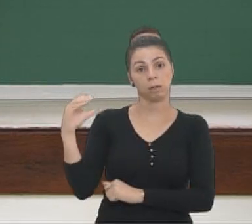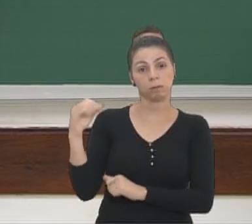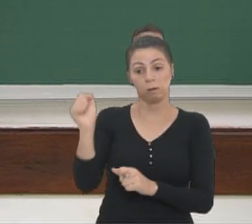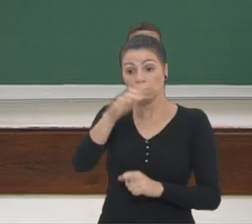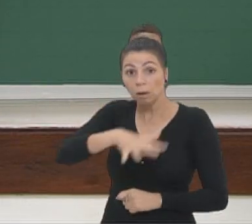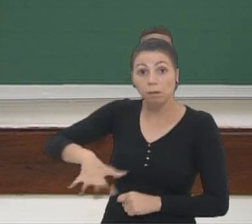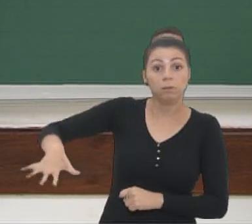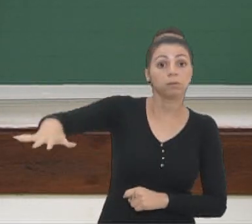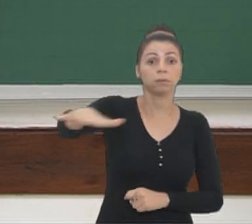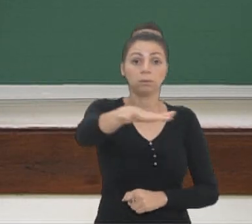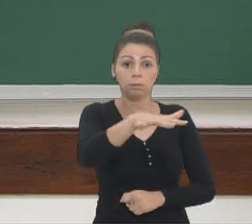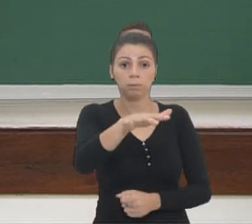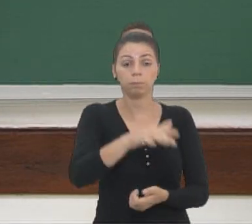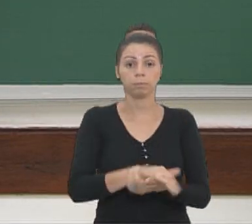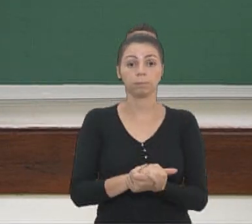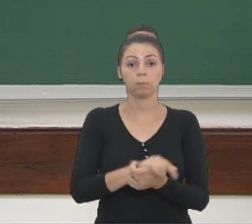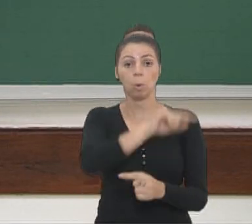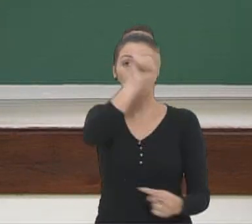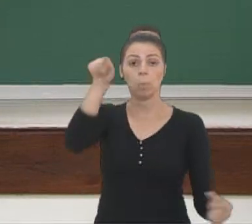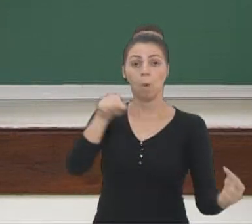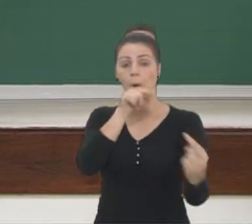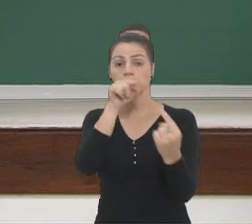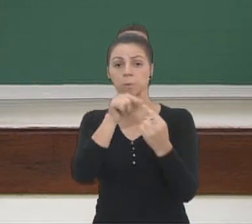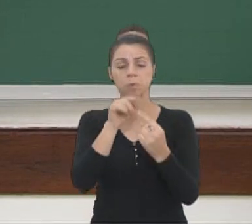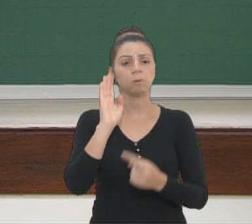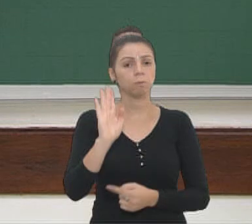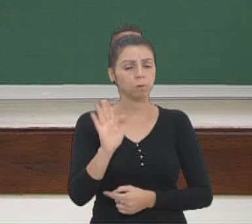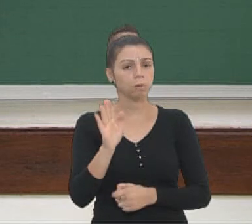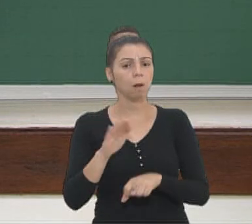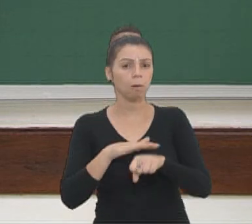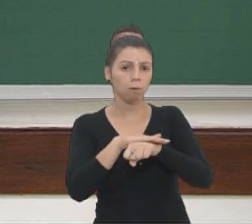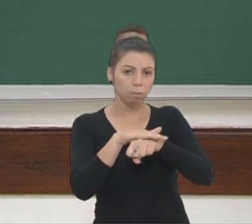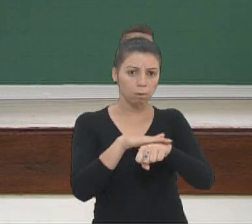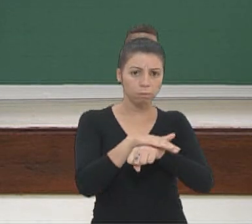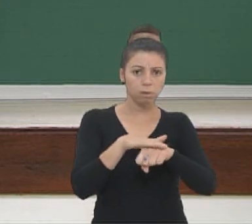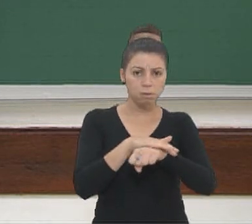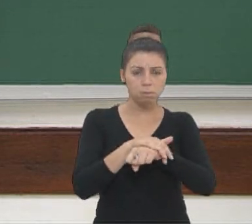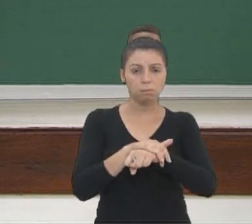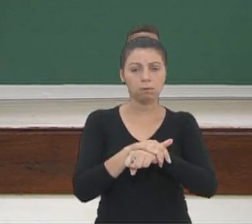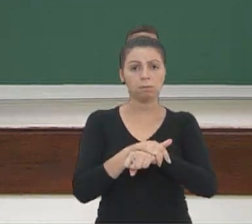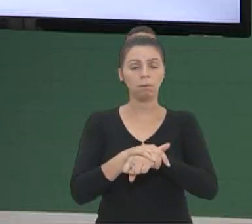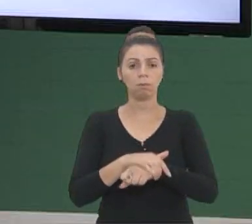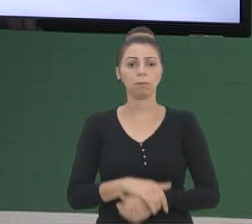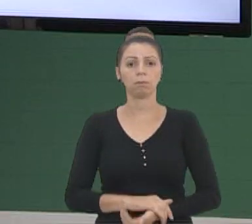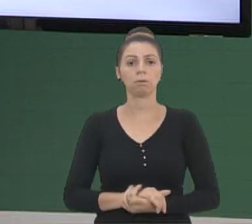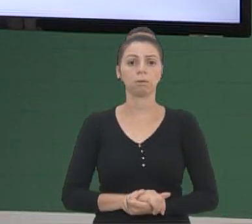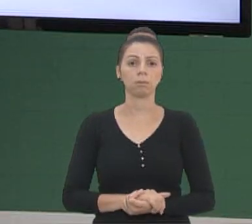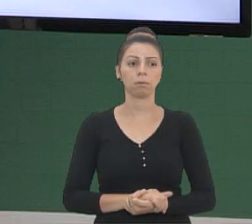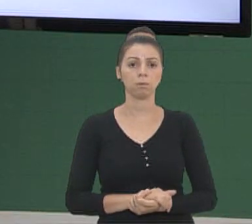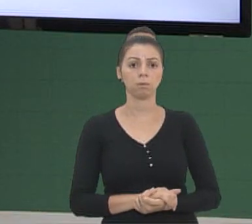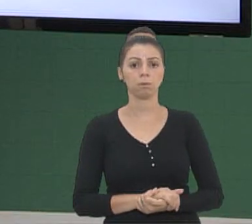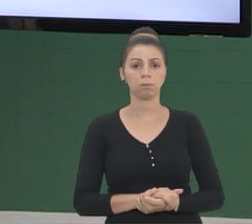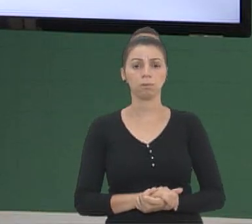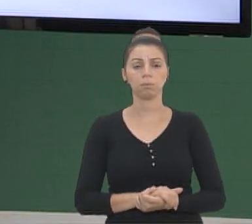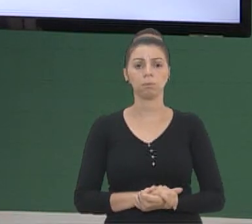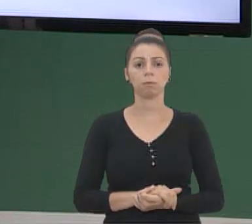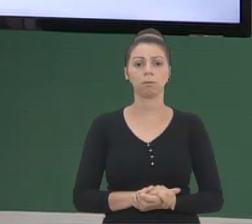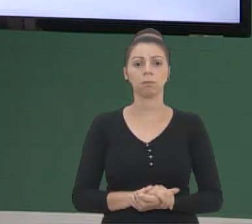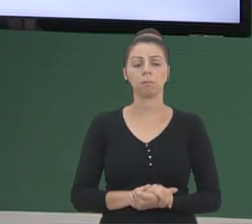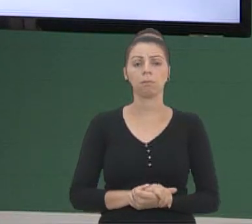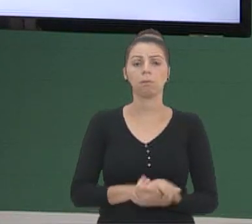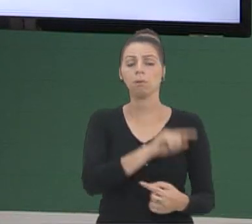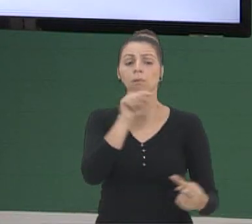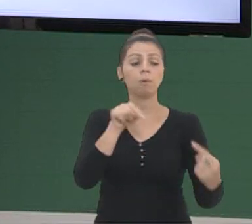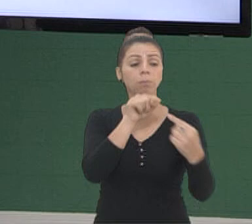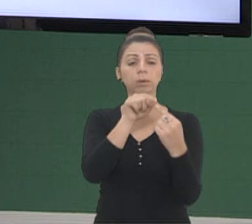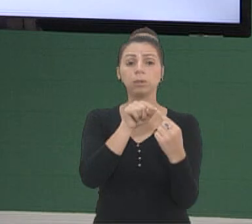ok? O objetivo a gente já falou, mas a gente mantém essa ideia e fixa essa ideia. Qual é o objetivo do texto